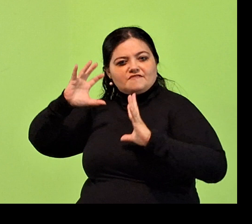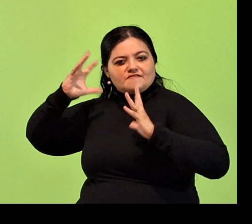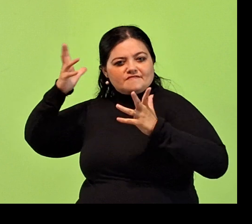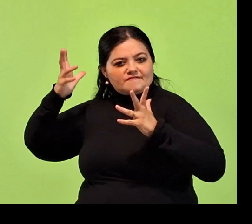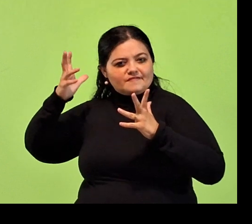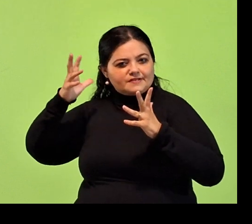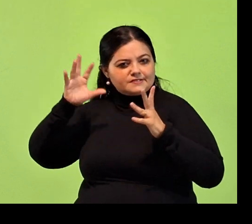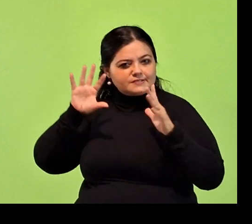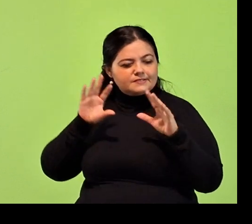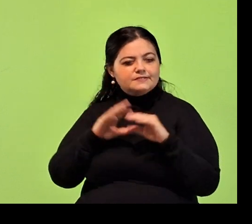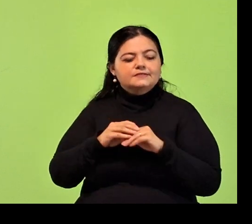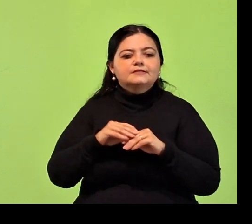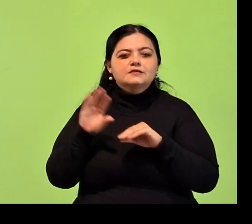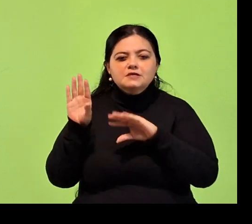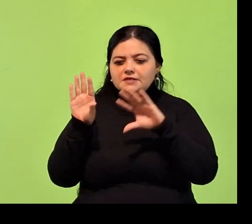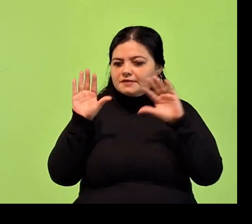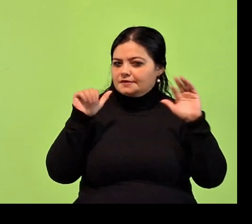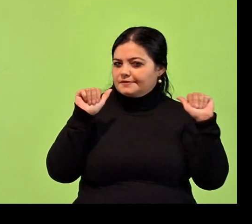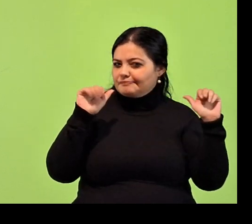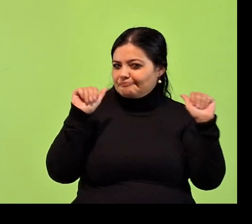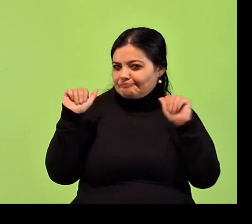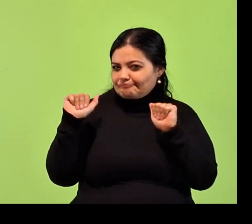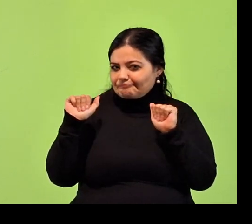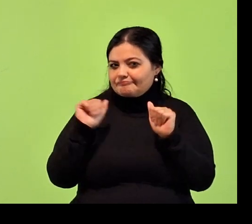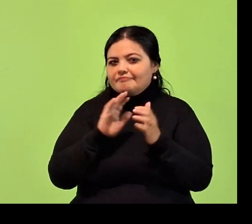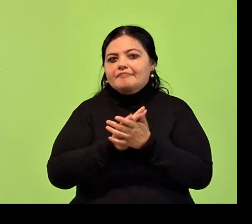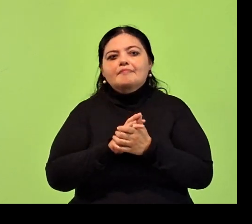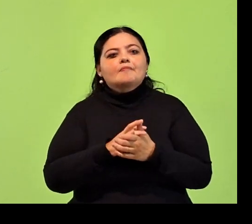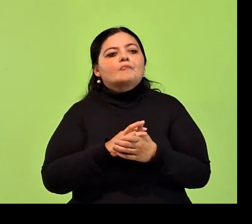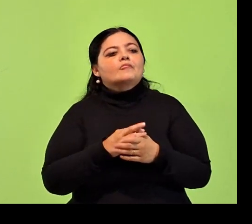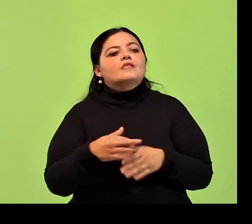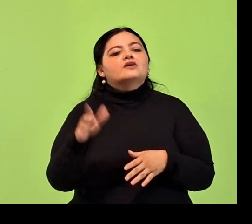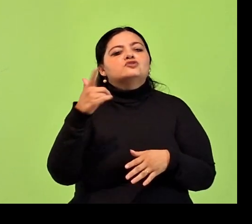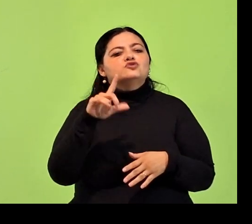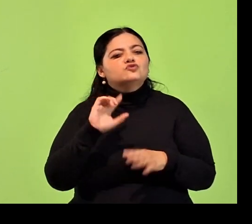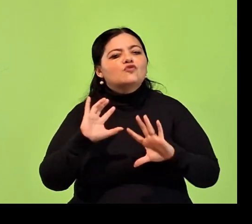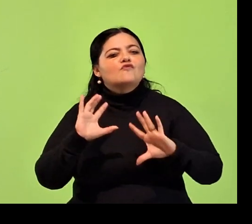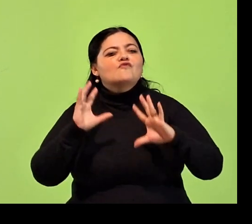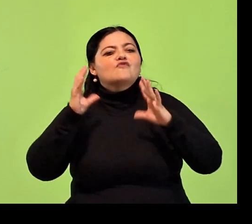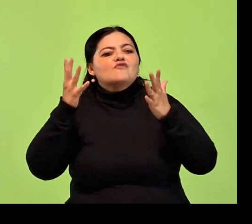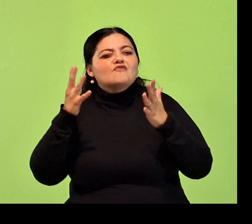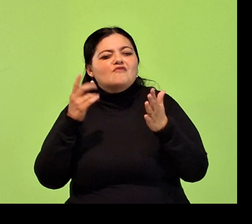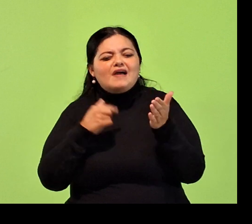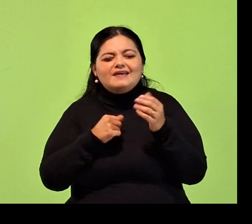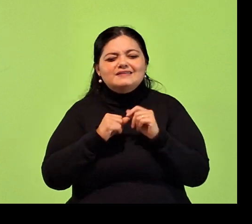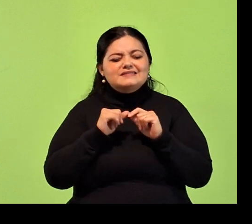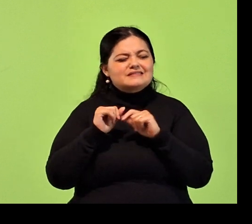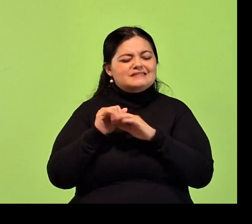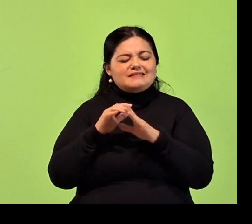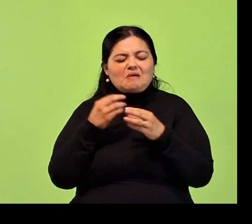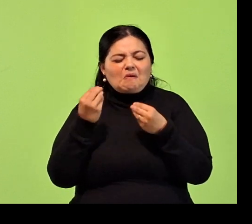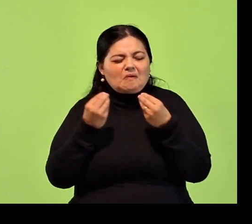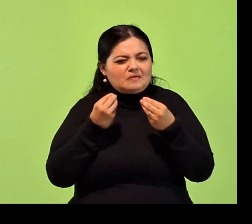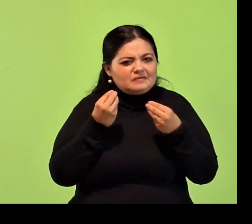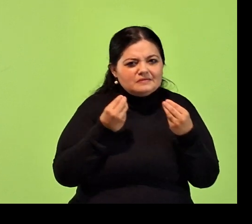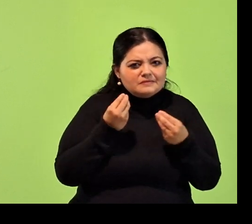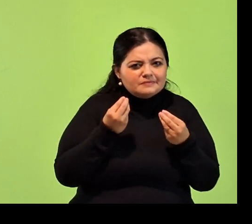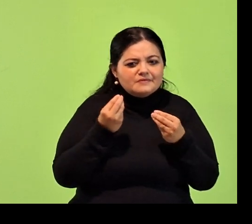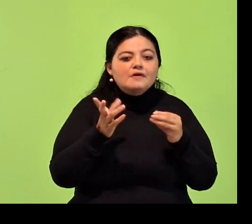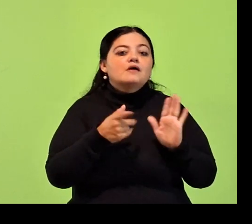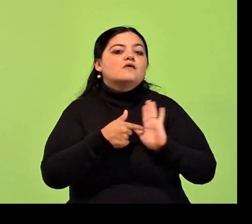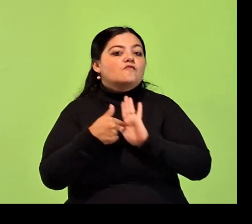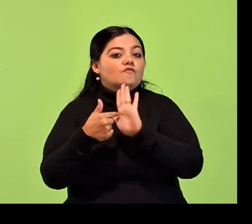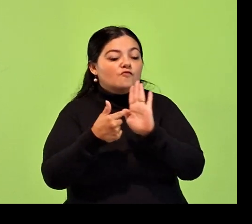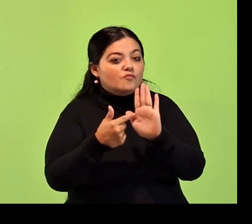matéria super sensacionalista, onde os títulos são as partes mais legíveis. Elas não foram disponibilizadas